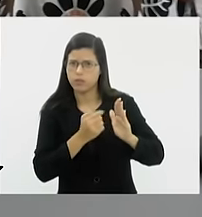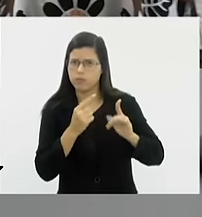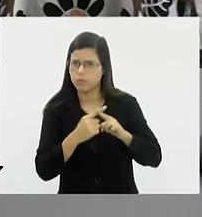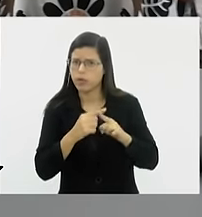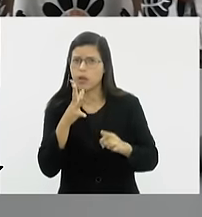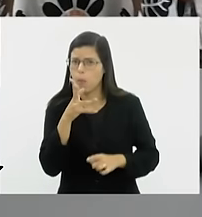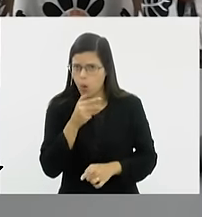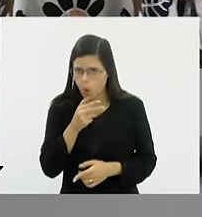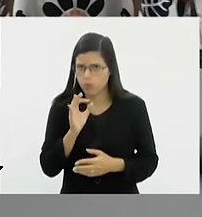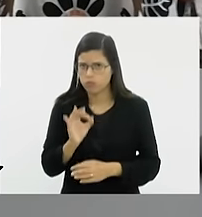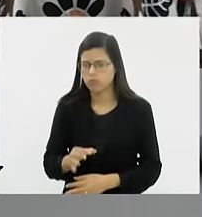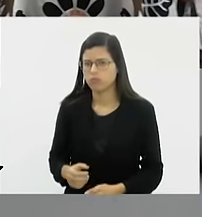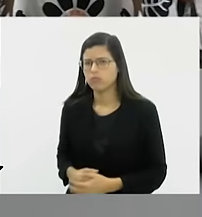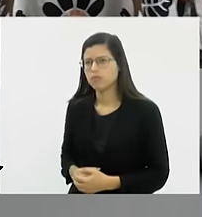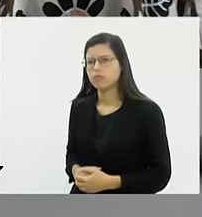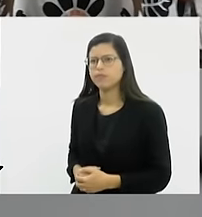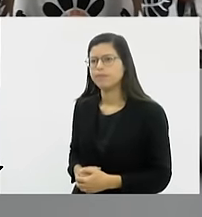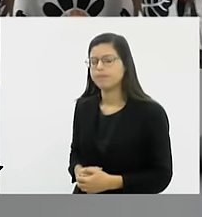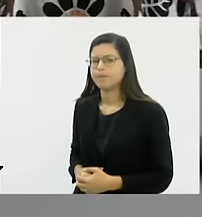Certo? E